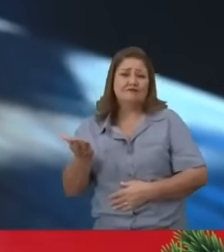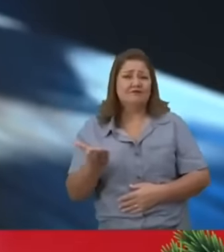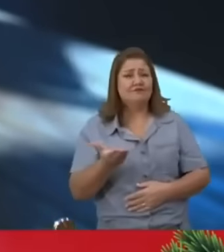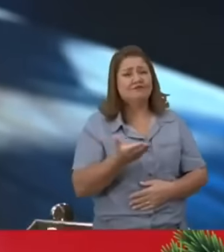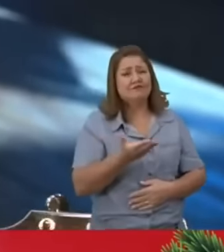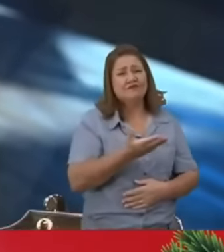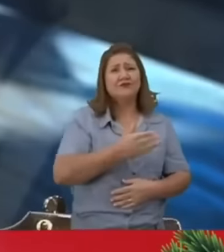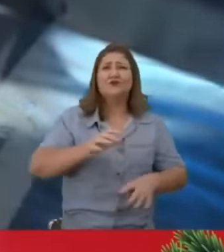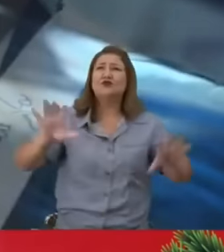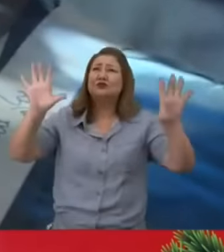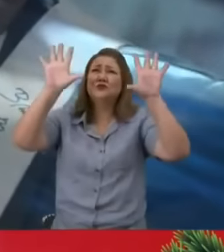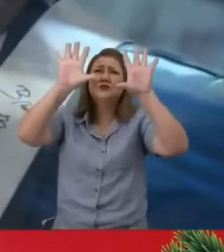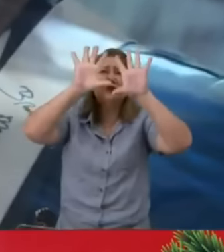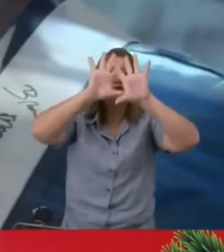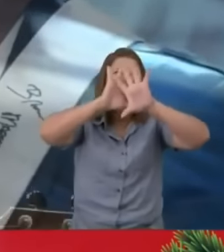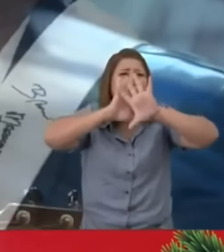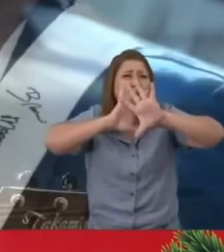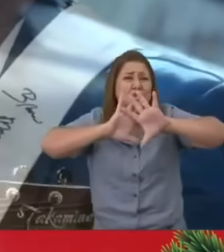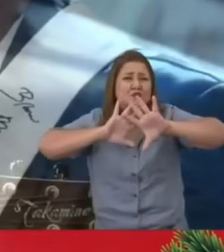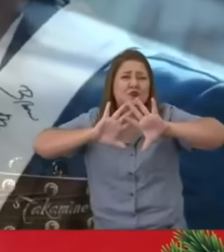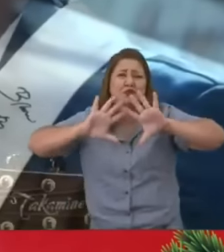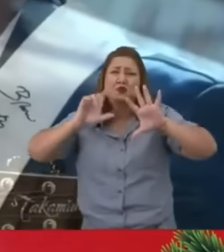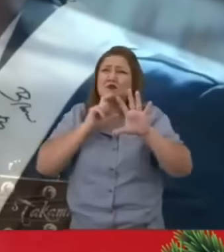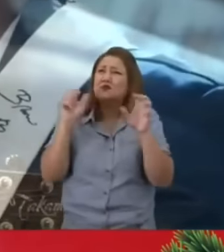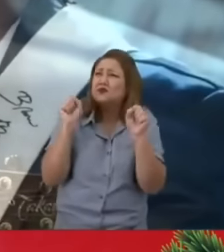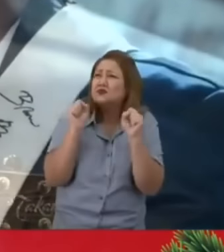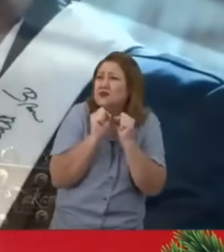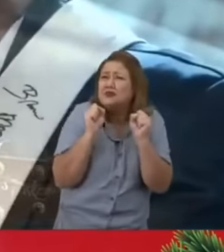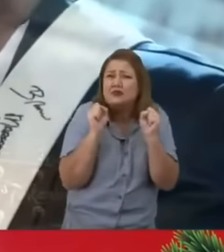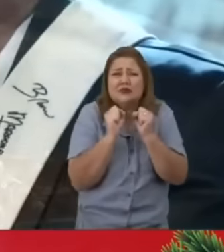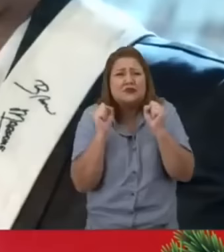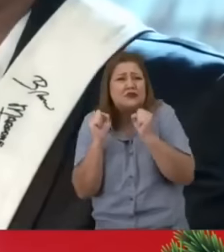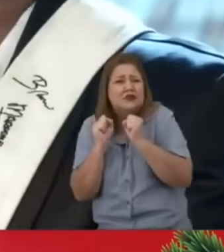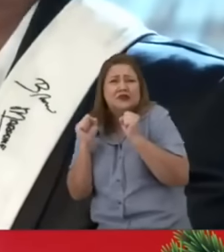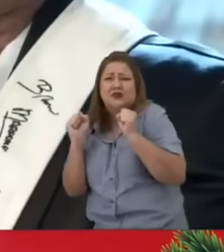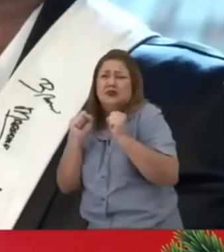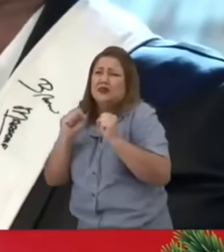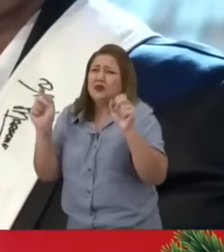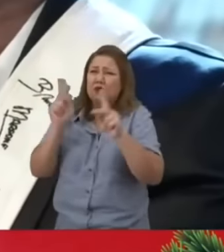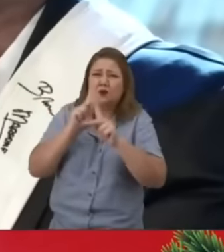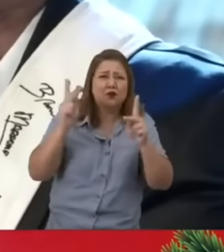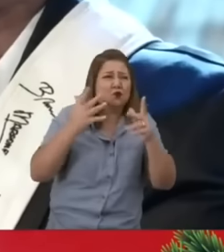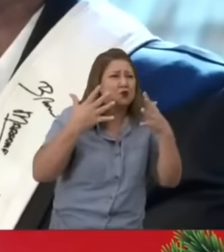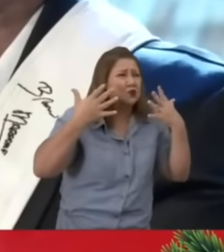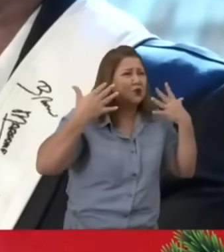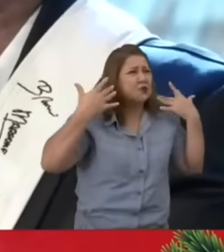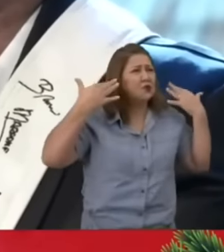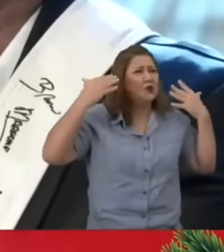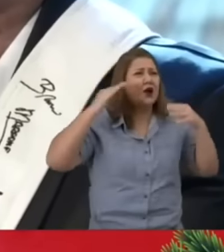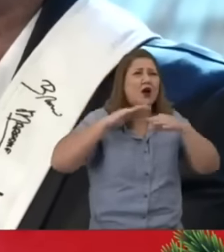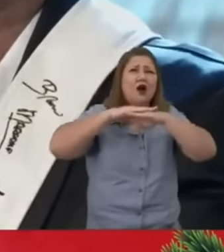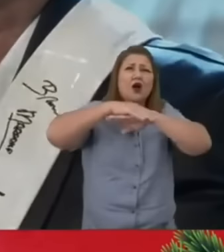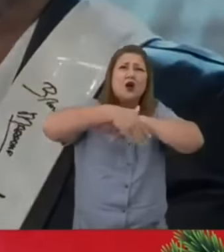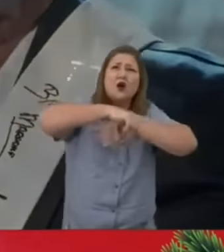dia nublado, vento gelado, noite sem lua,